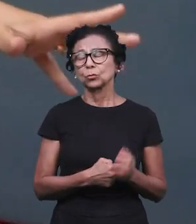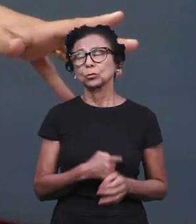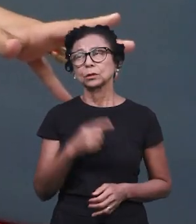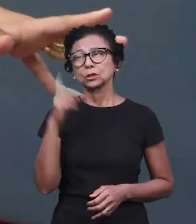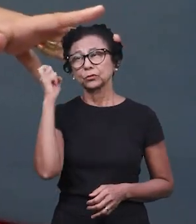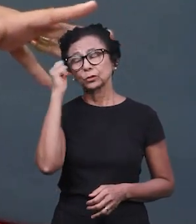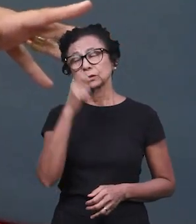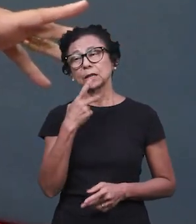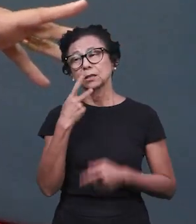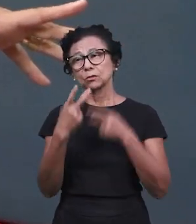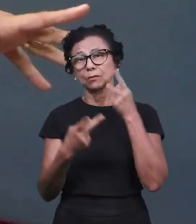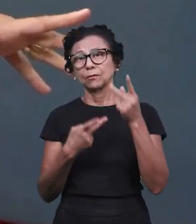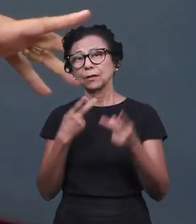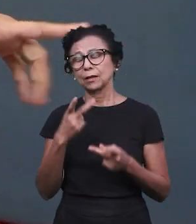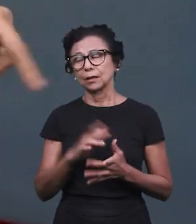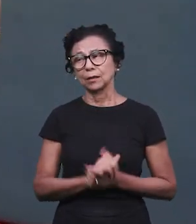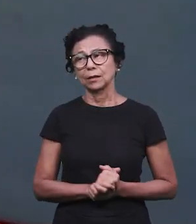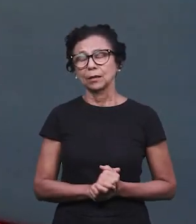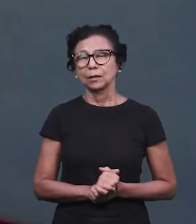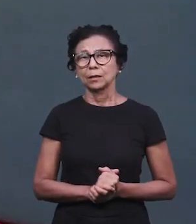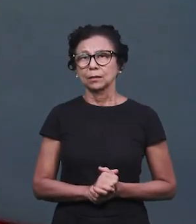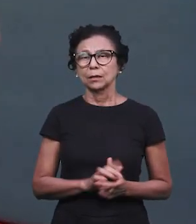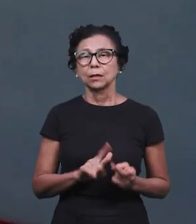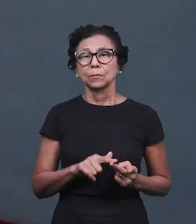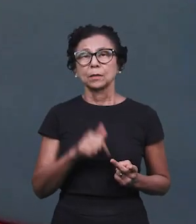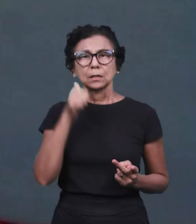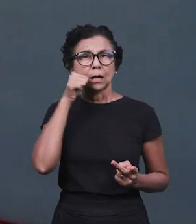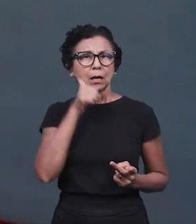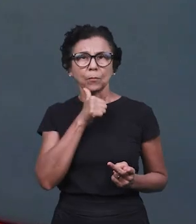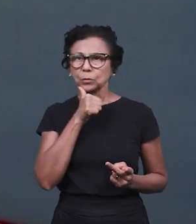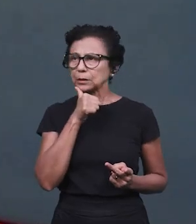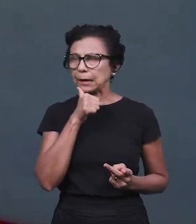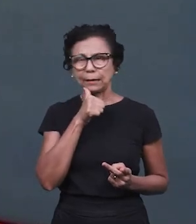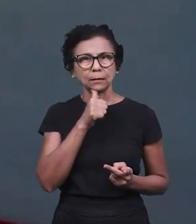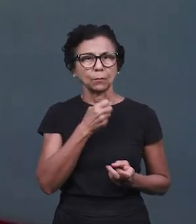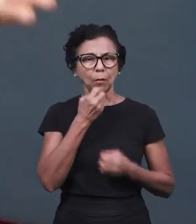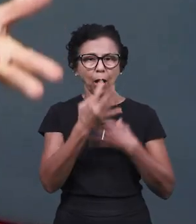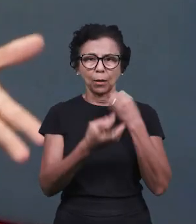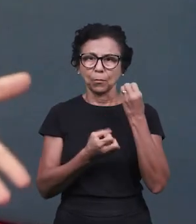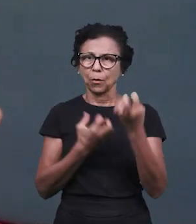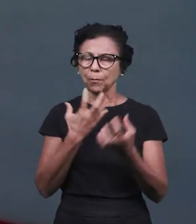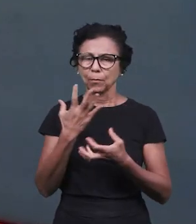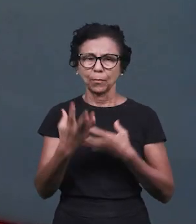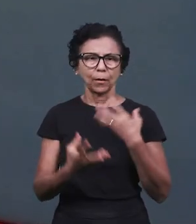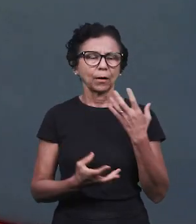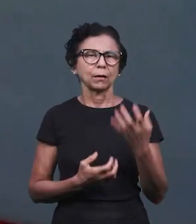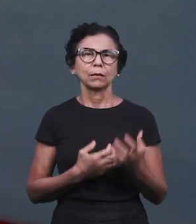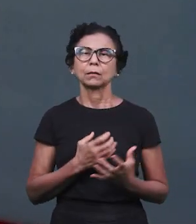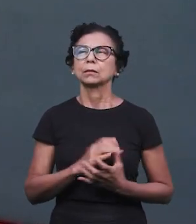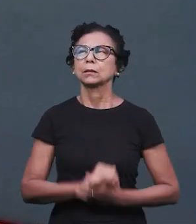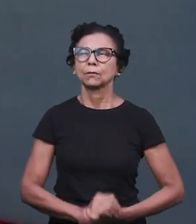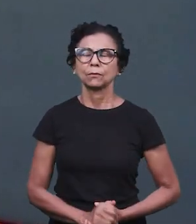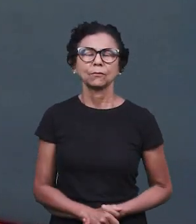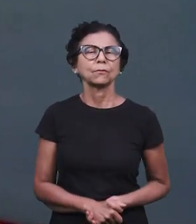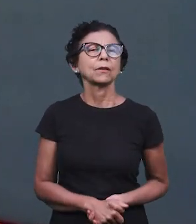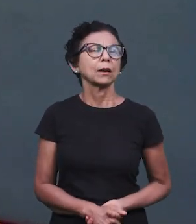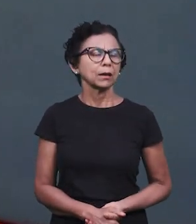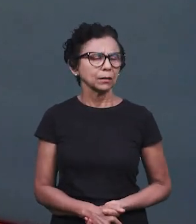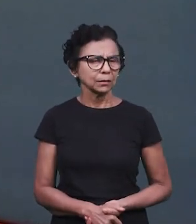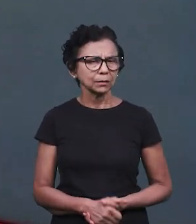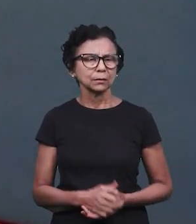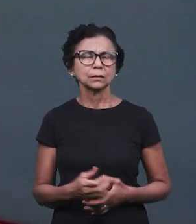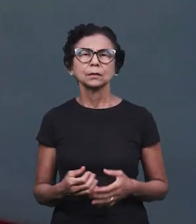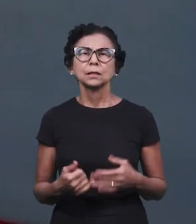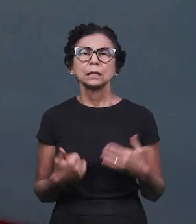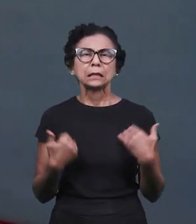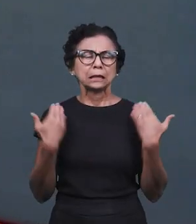procura, essa parte ela tem mais facilidade. Ela se comunica mais, ela demonstra, né, que ela está em sofrimento. O